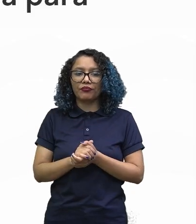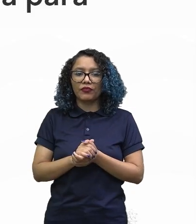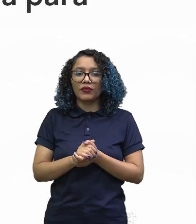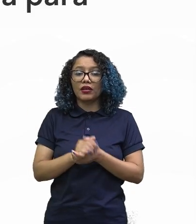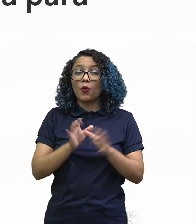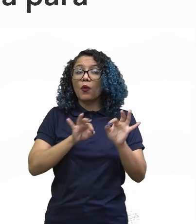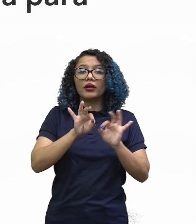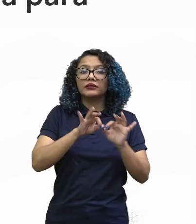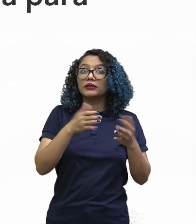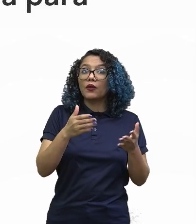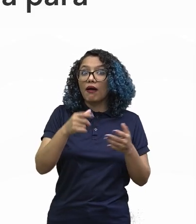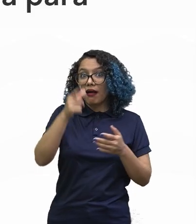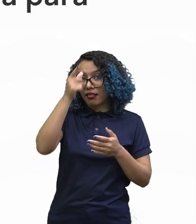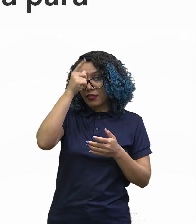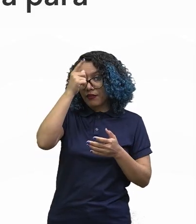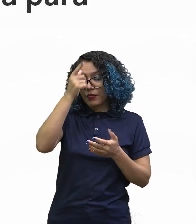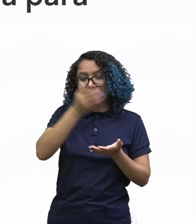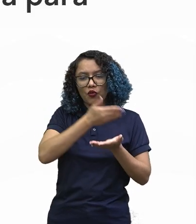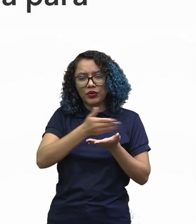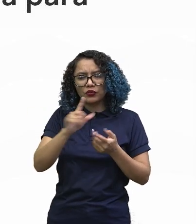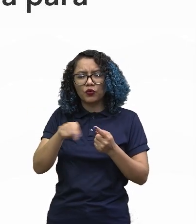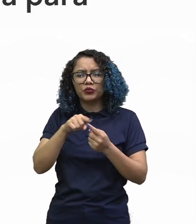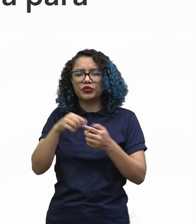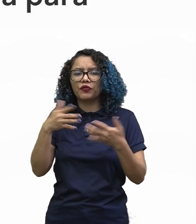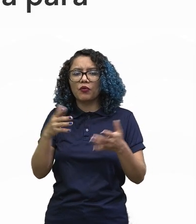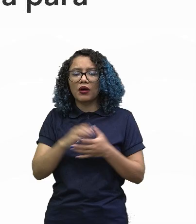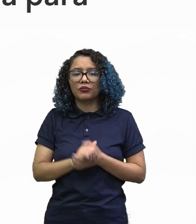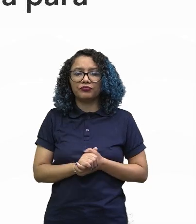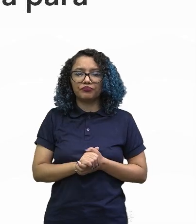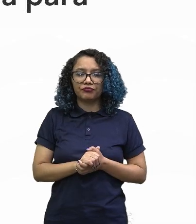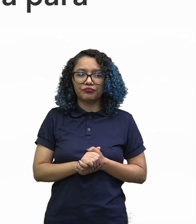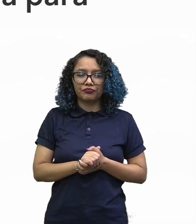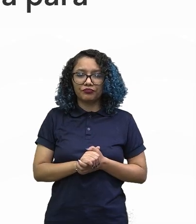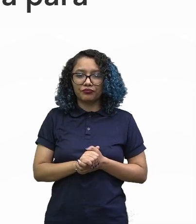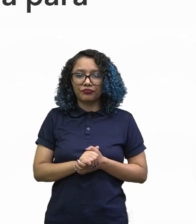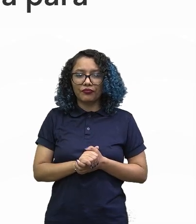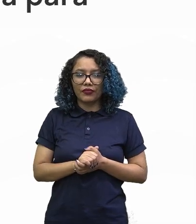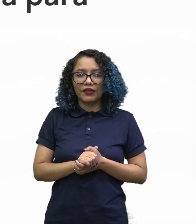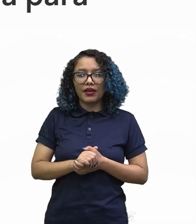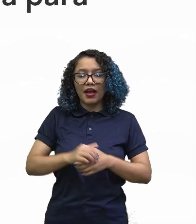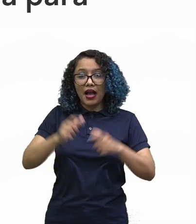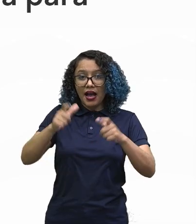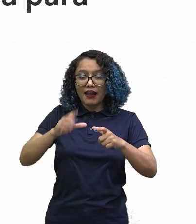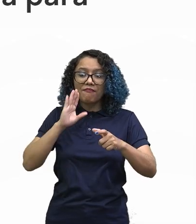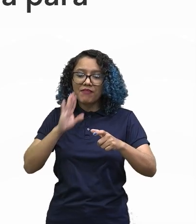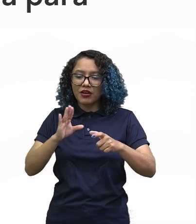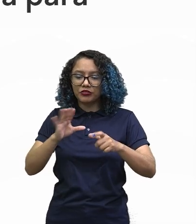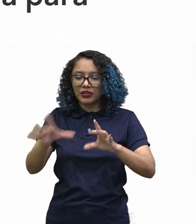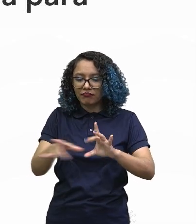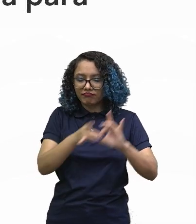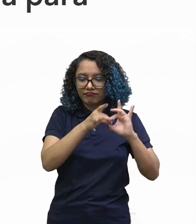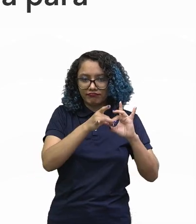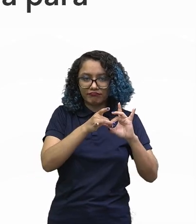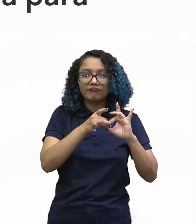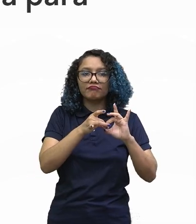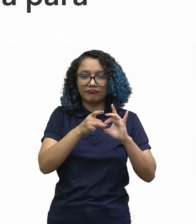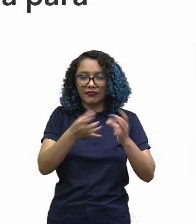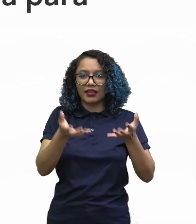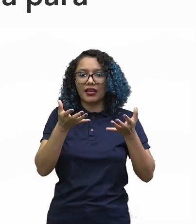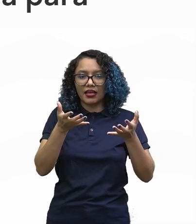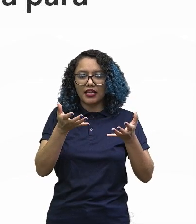pela Alemanha e que visava uma rápida anexação da Bélgica, tá, a fim